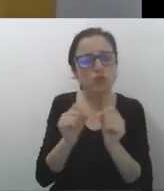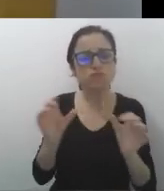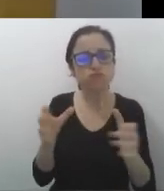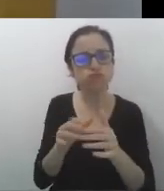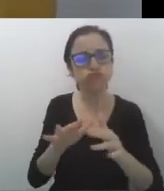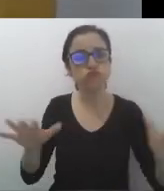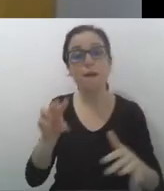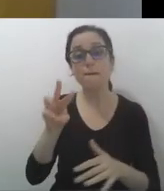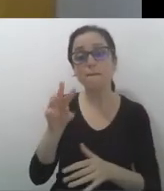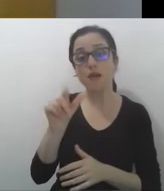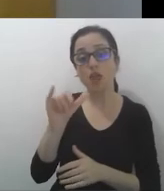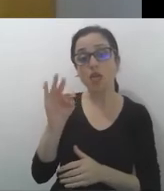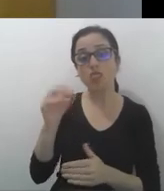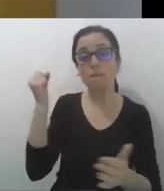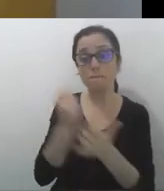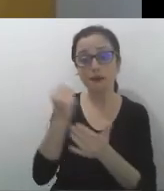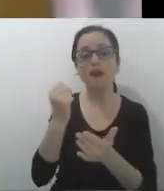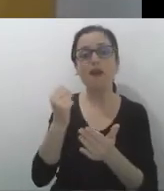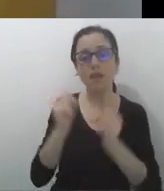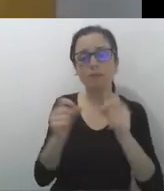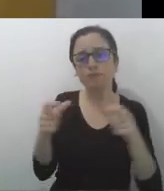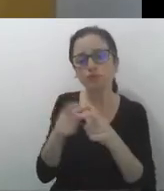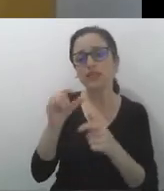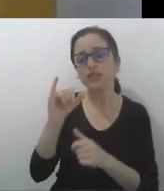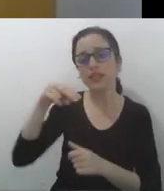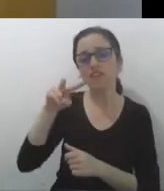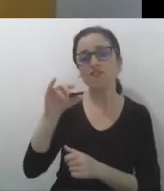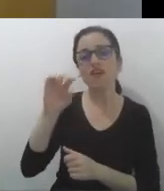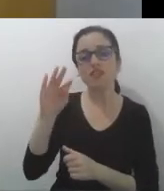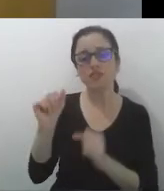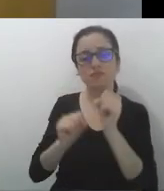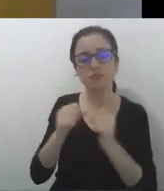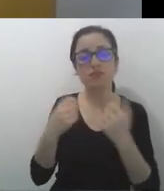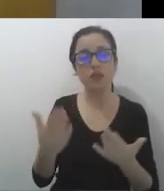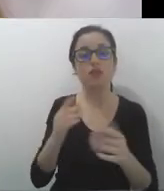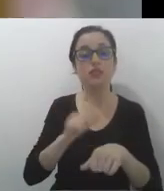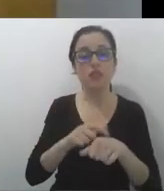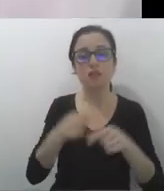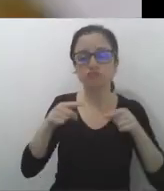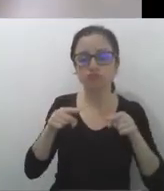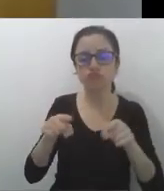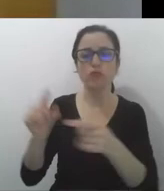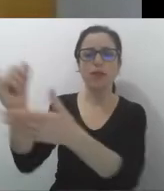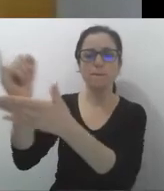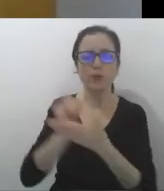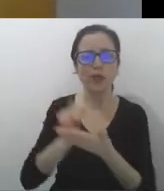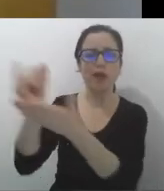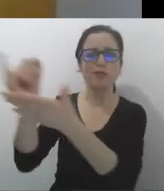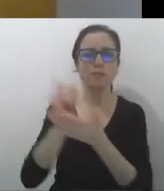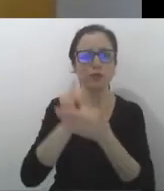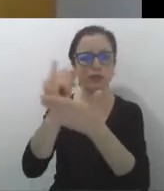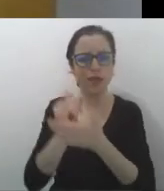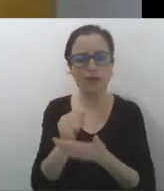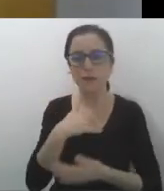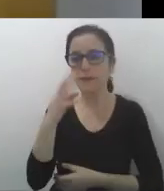Valita, um monte dessas pequenas empresas, Invicta, mas, ao mesmo tempo, você tem essa importação